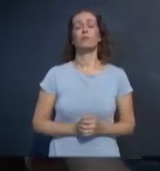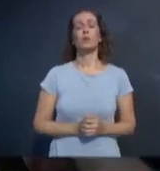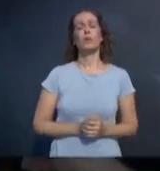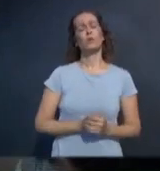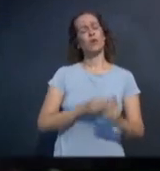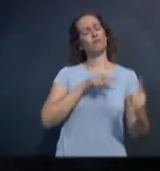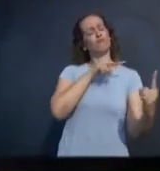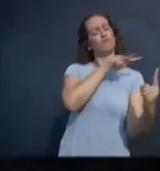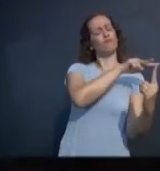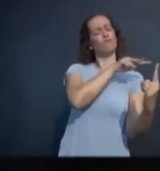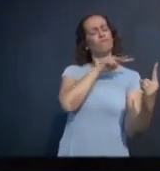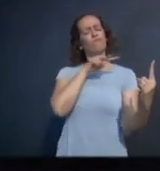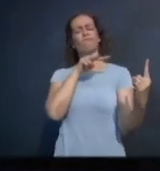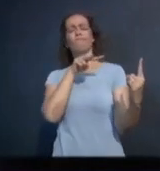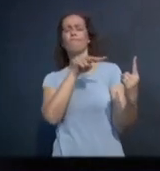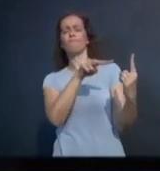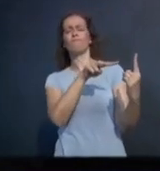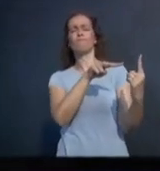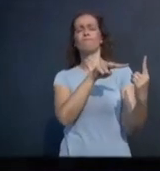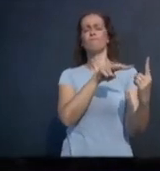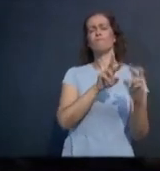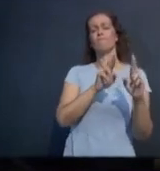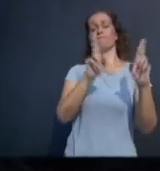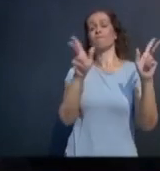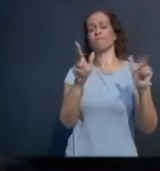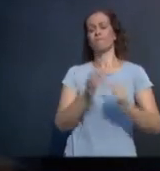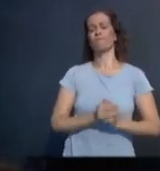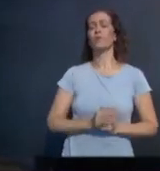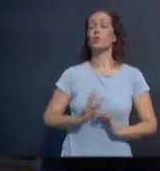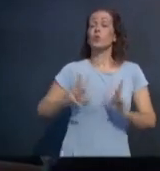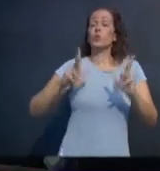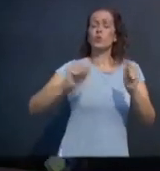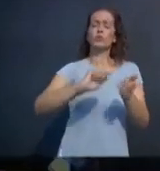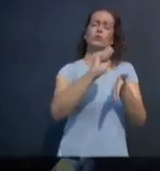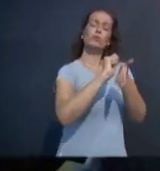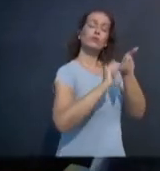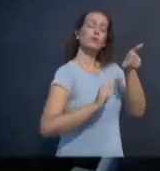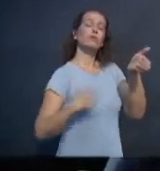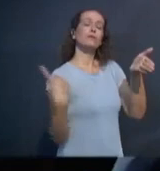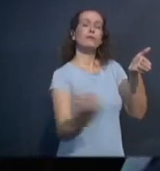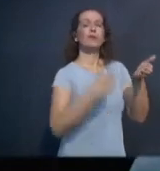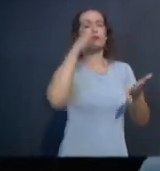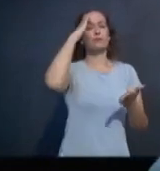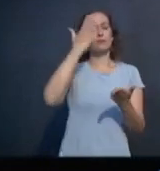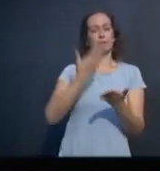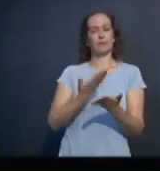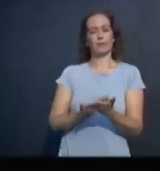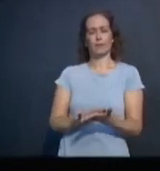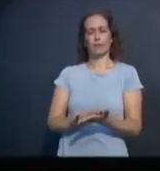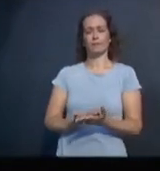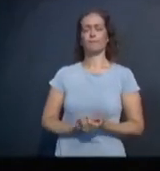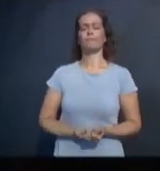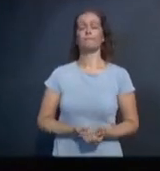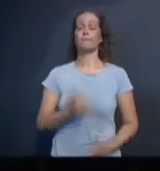que? Crer. No capítulo 11 de João, o verso 15.